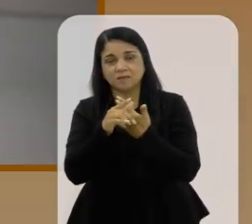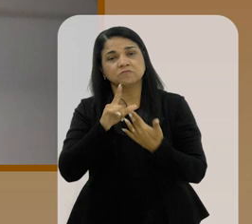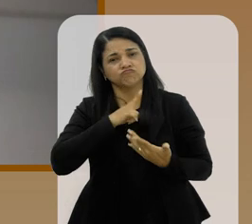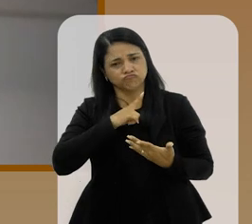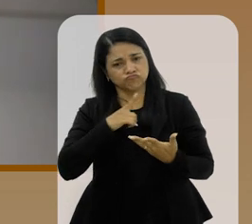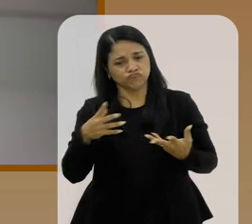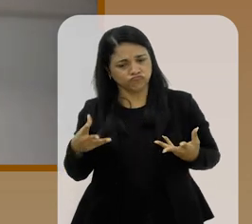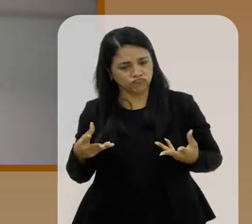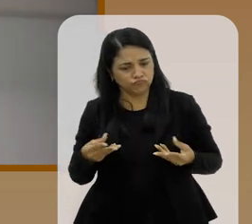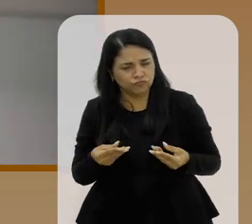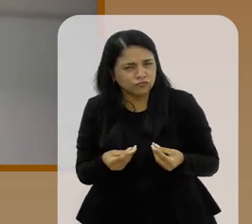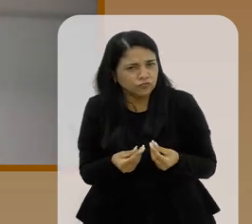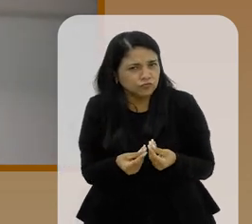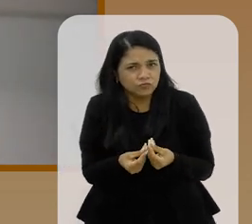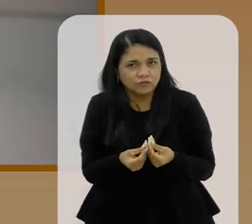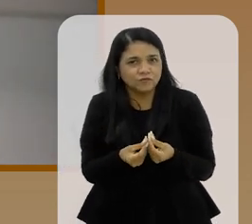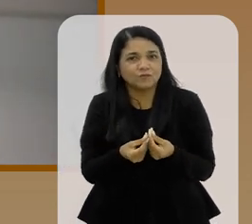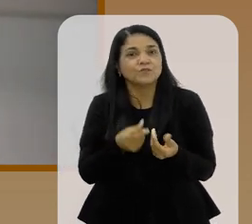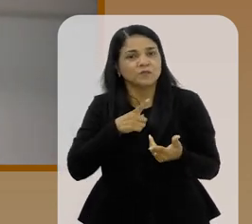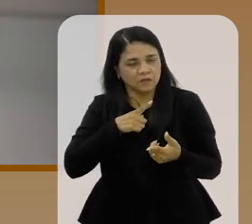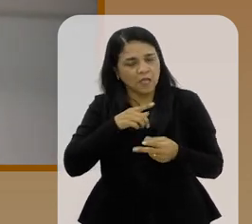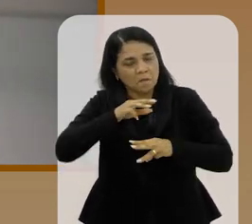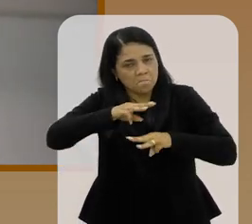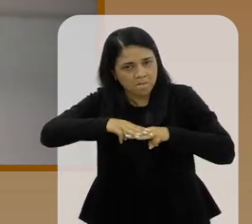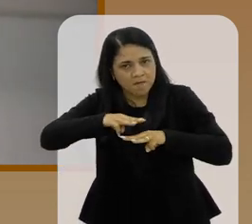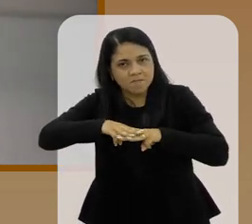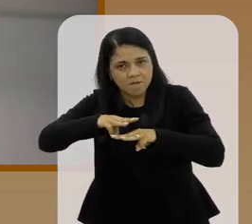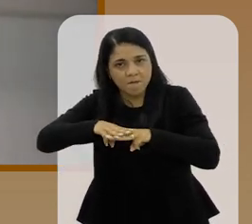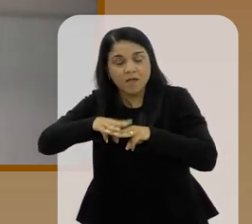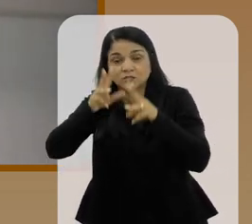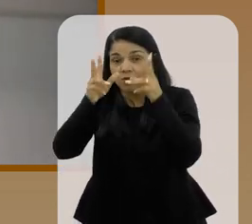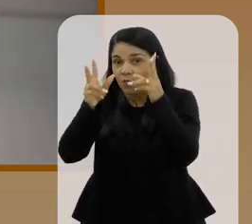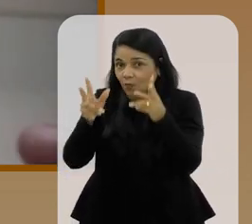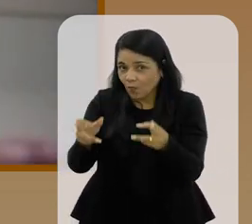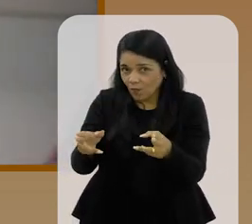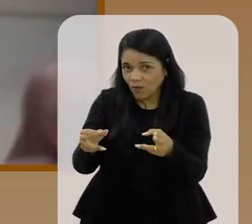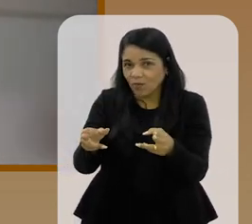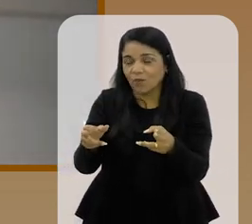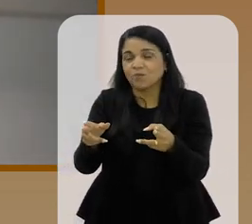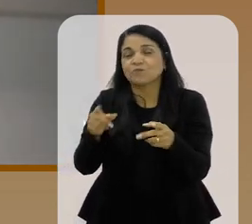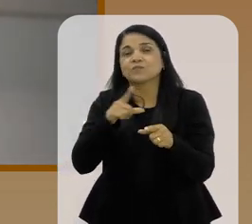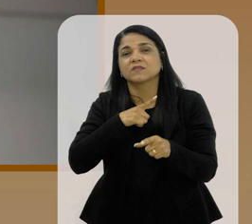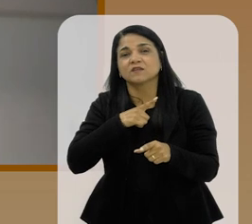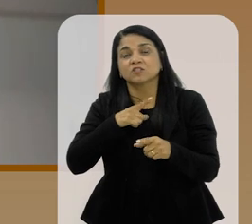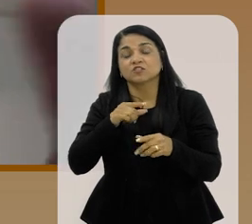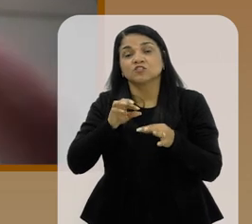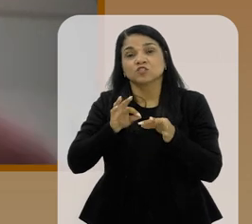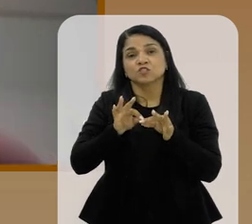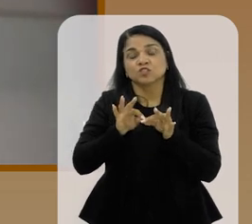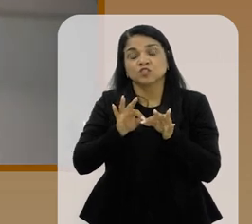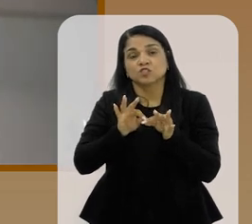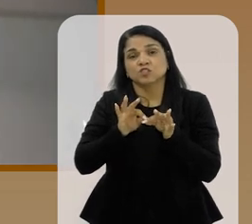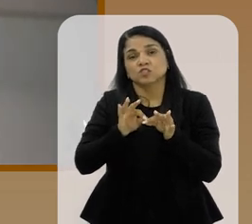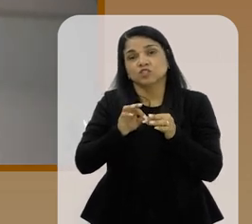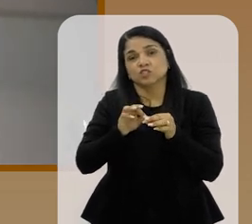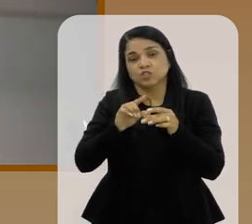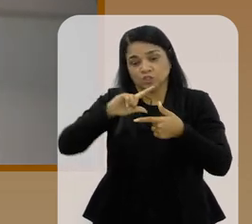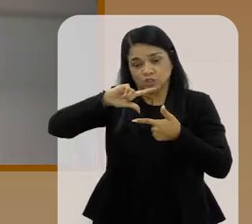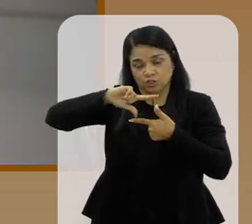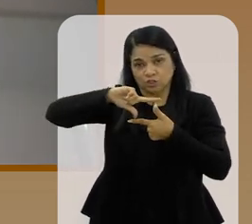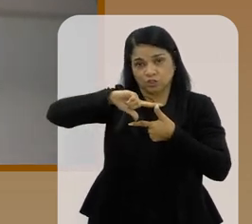obtém outros objetos matemáticos de interesse especial. Você lida com conjuntos fractais, por exemplo, você lida com